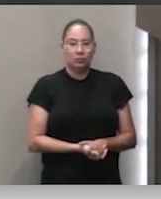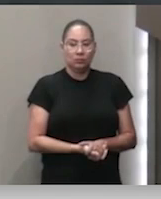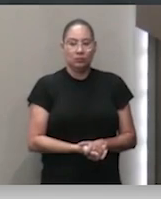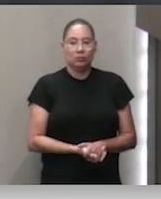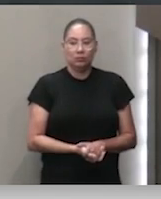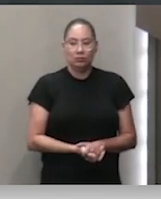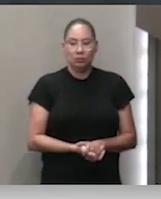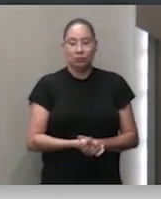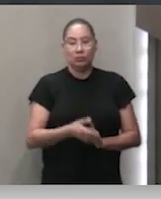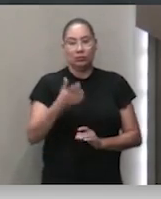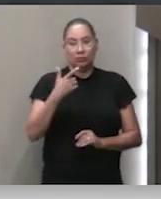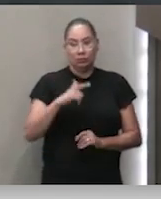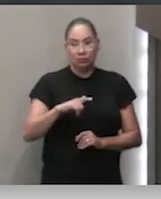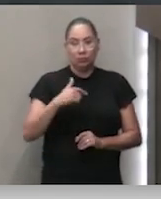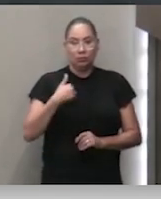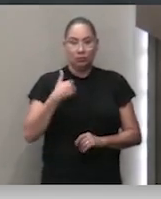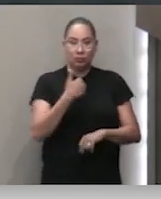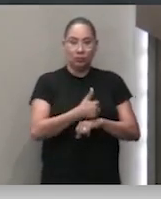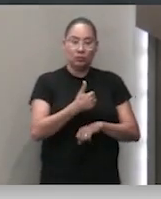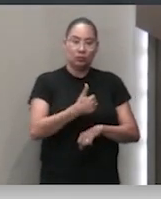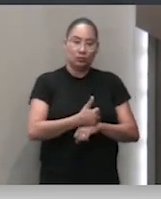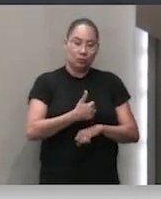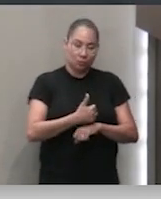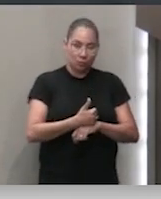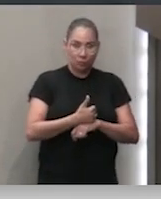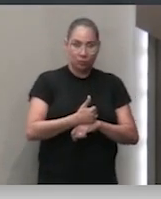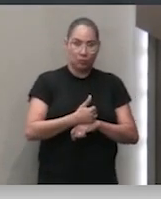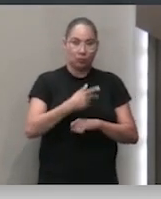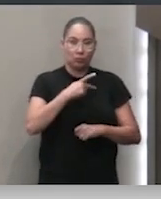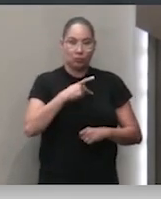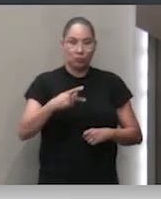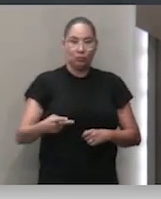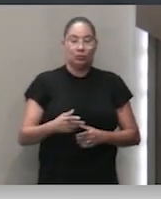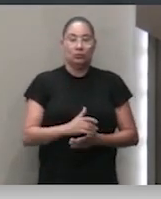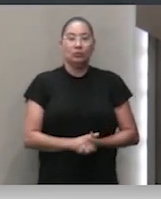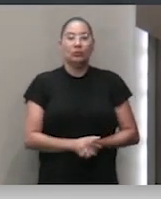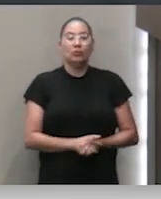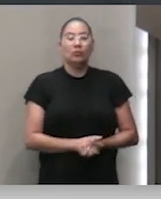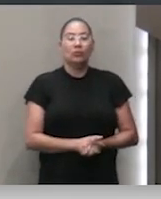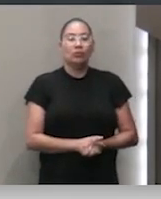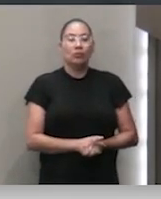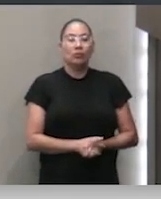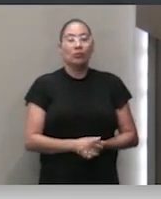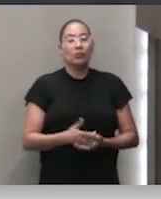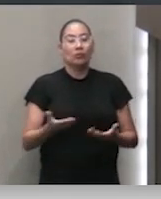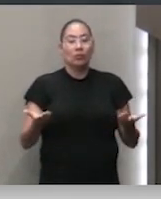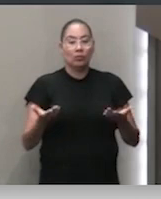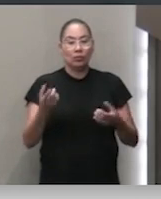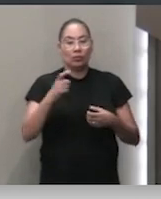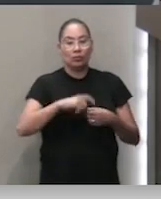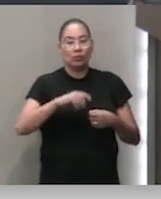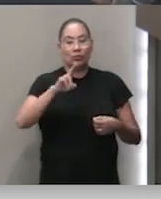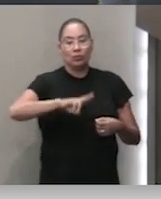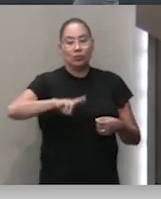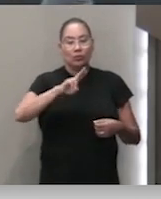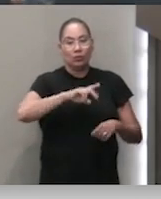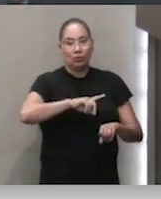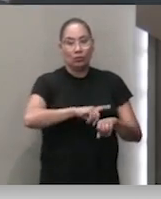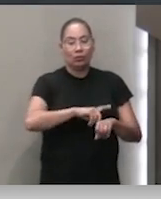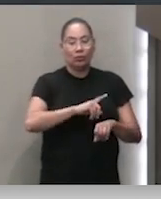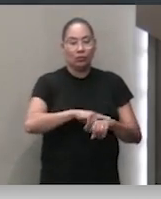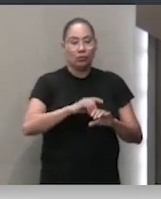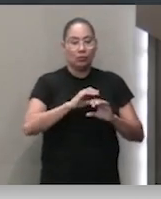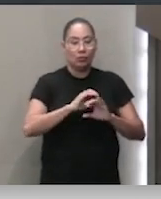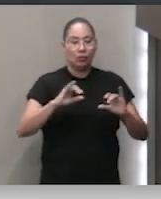Assumo novamente os trabalhos com muito prazer aqui, vereador Gil Krug, e lá lhe devolvo a palavra para usar o tempo de